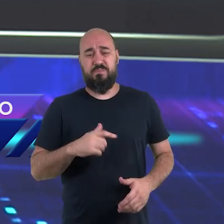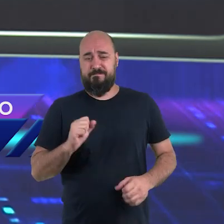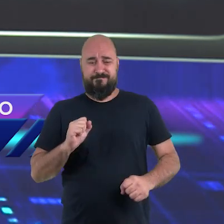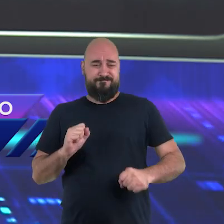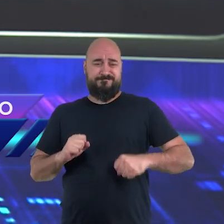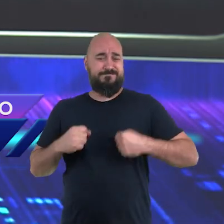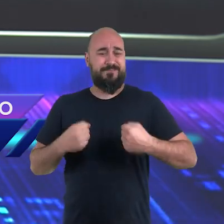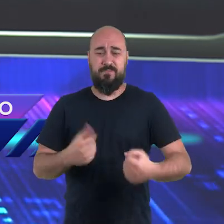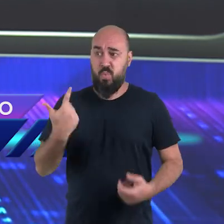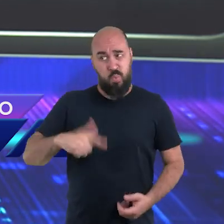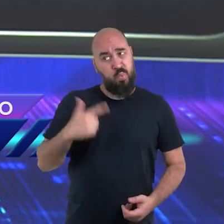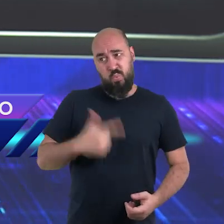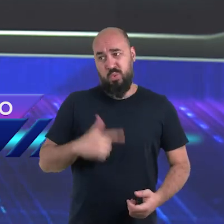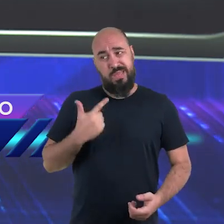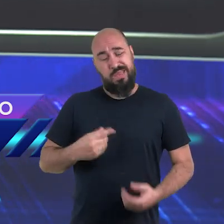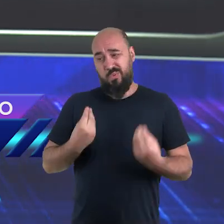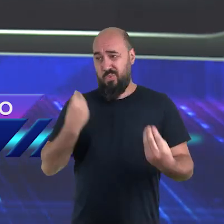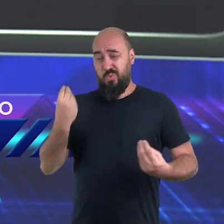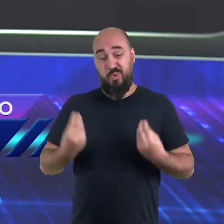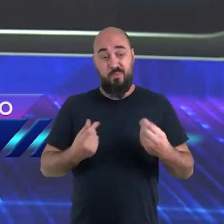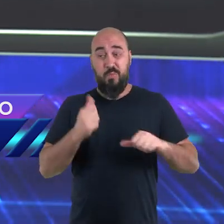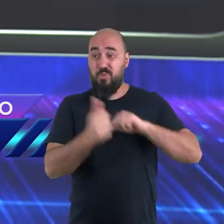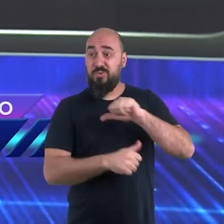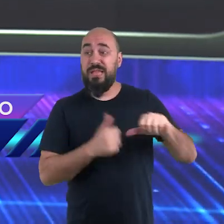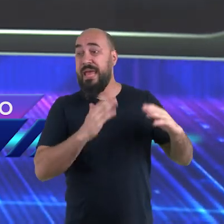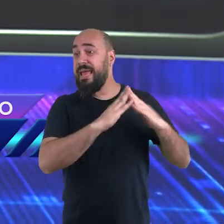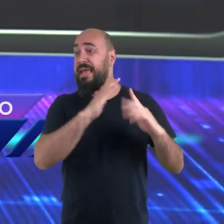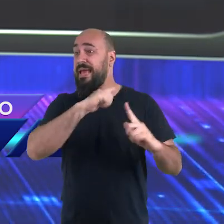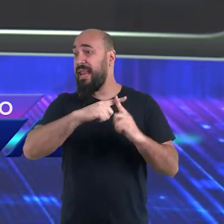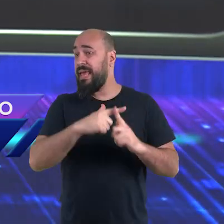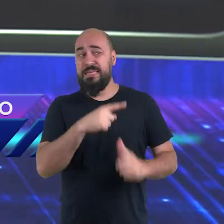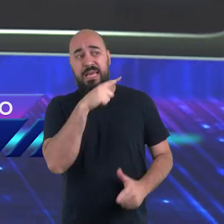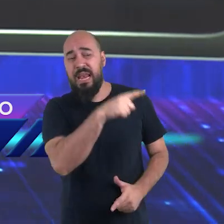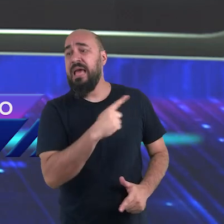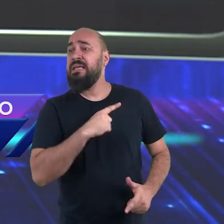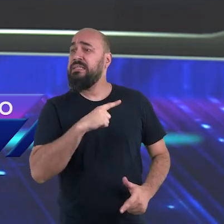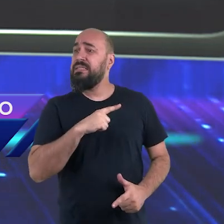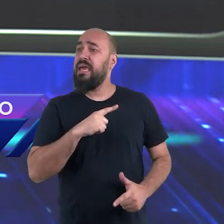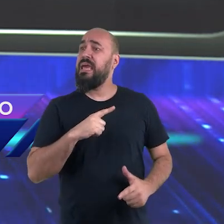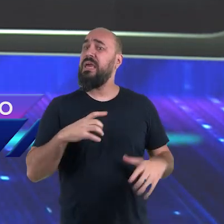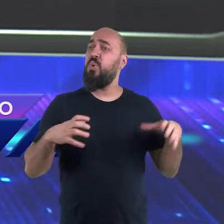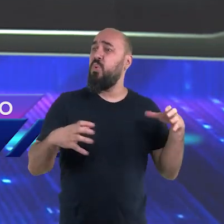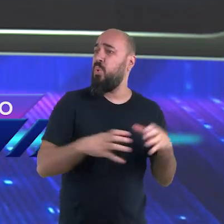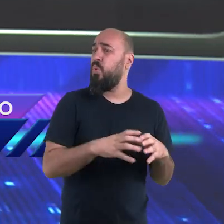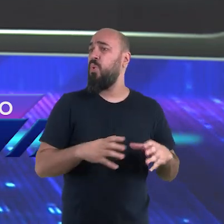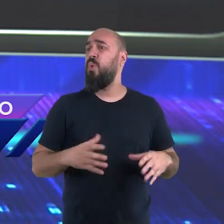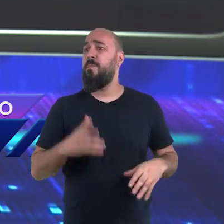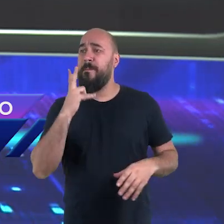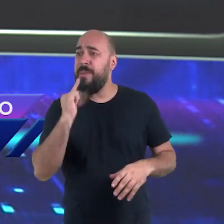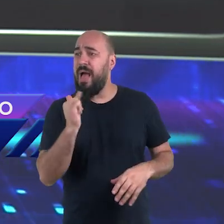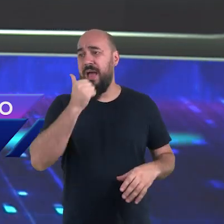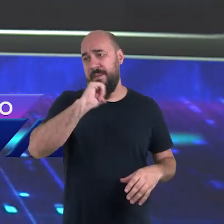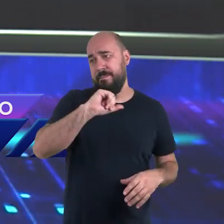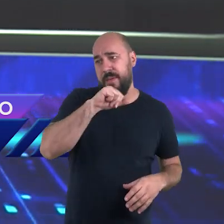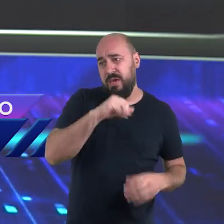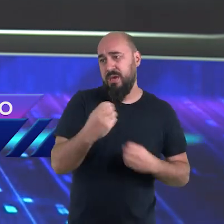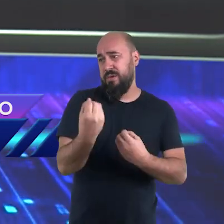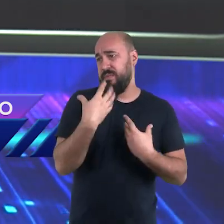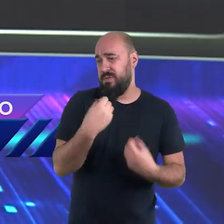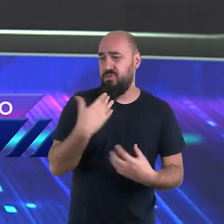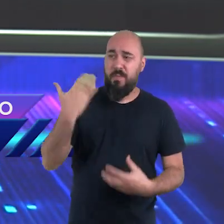fé. Eu não tenho como mudar de igreja, porque eu estou numa igreja que o meu pai, minha mãe